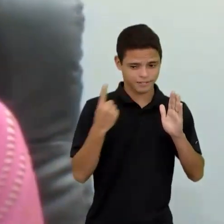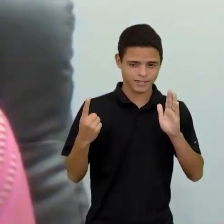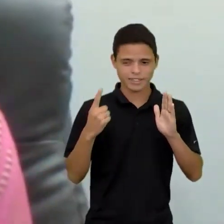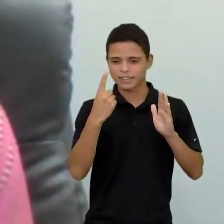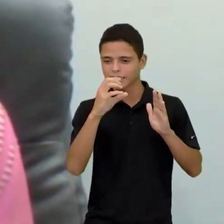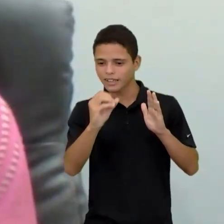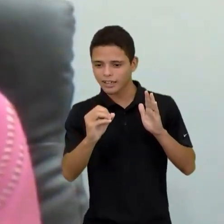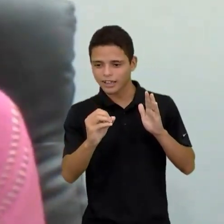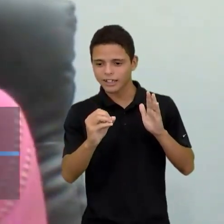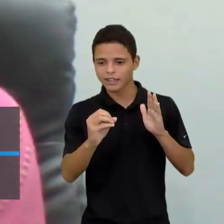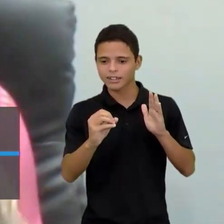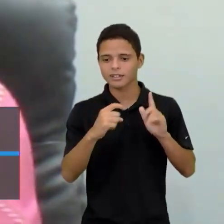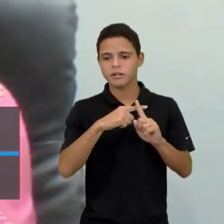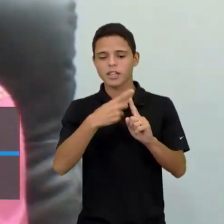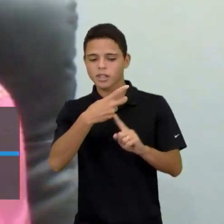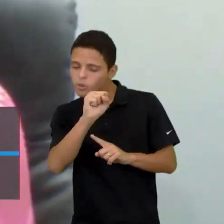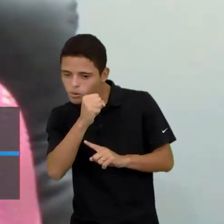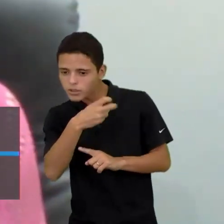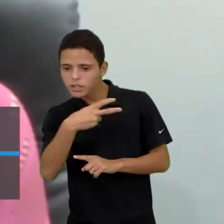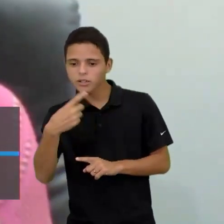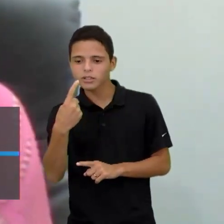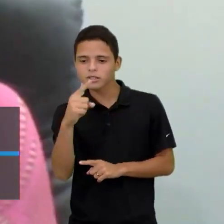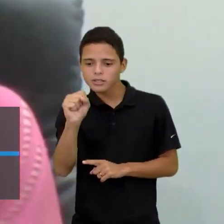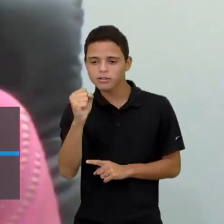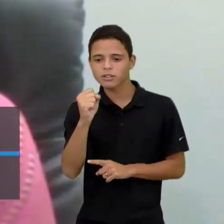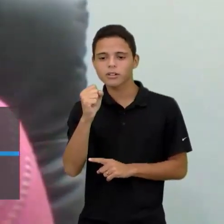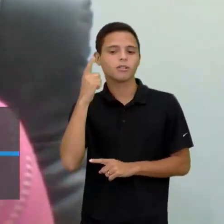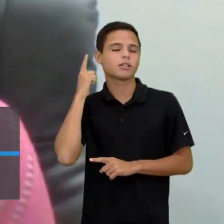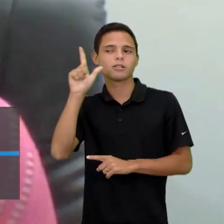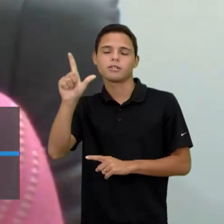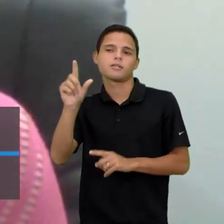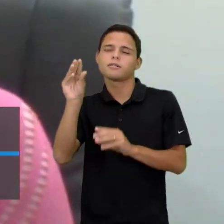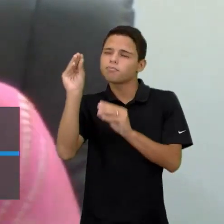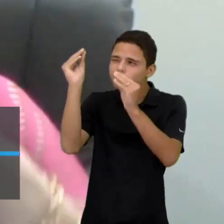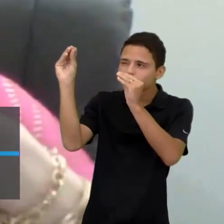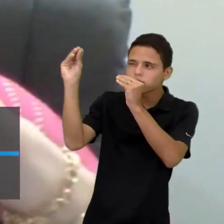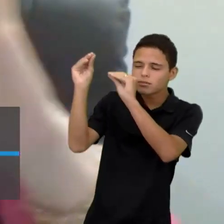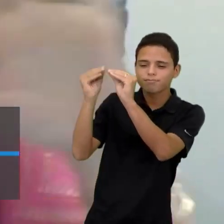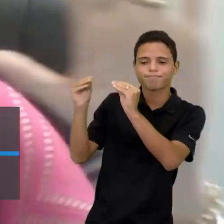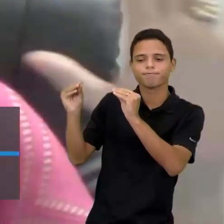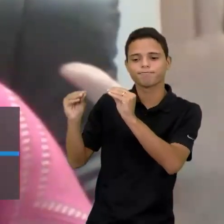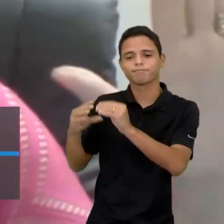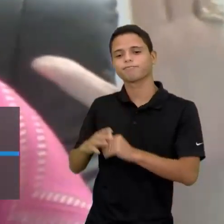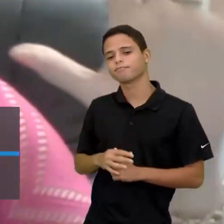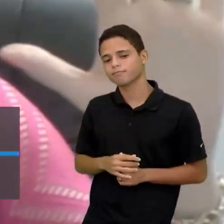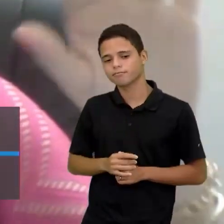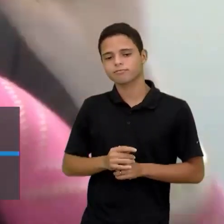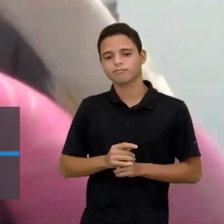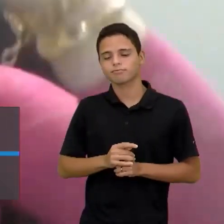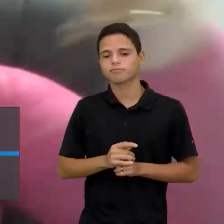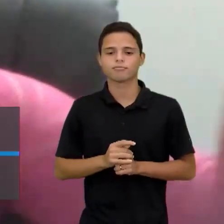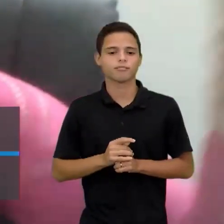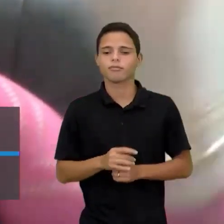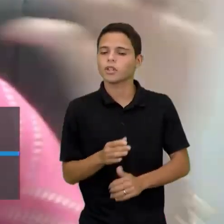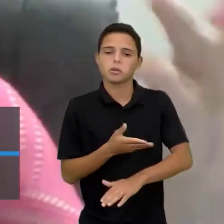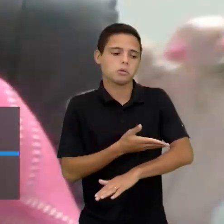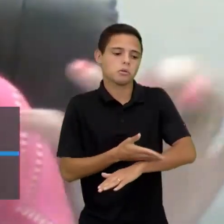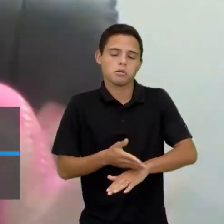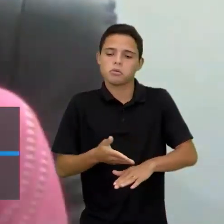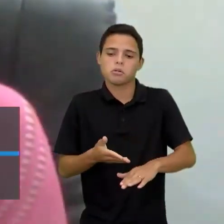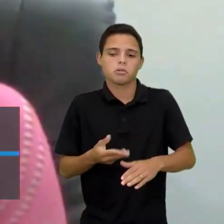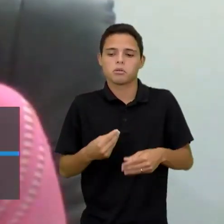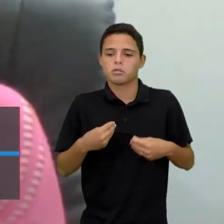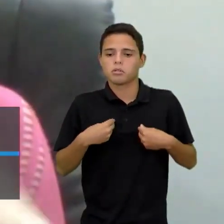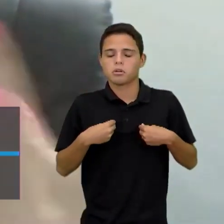o 18, ele pega com os 2 dedinhos e consegue dar a resposta. É uma prancha comum que eu coloquei o